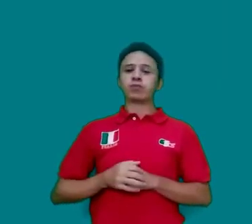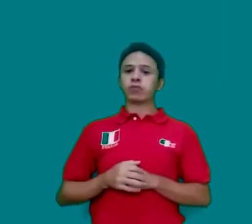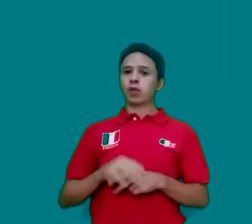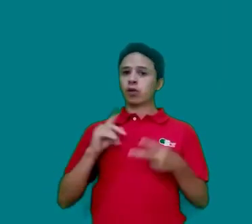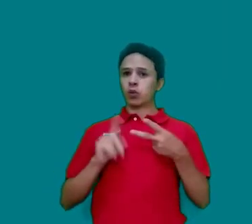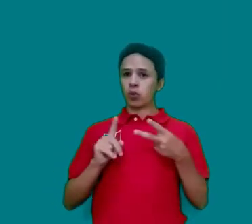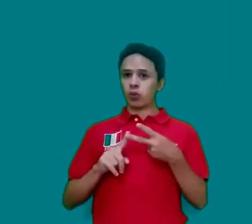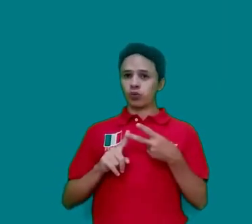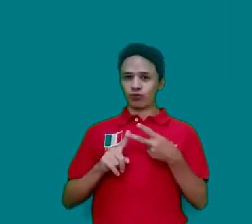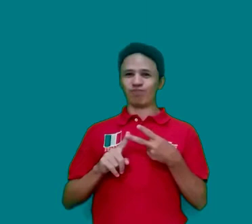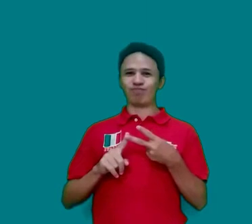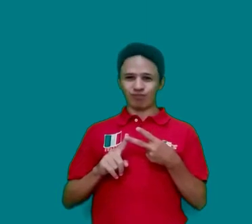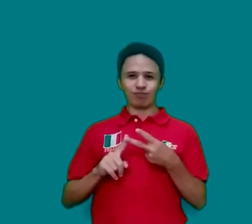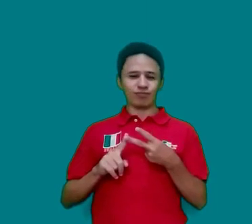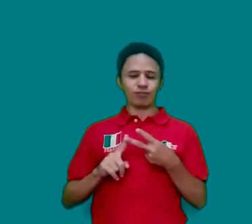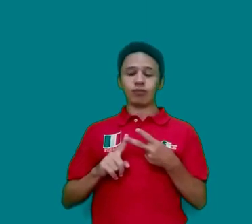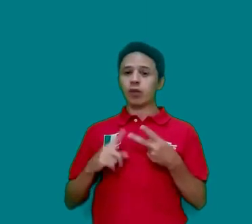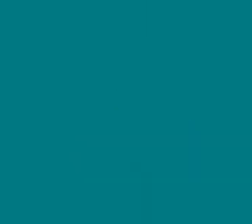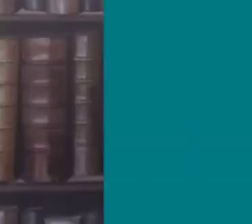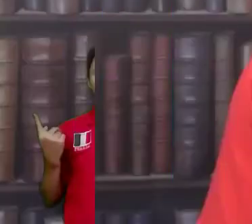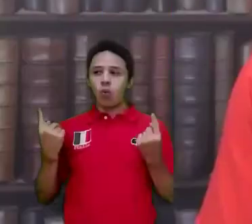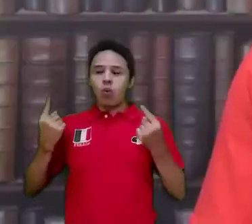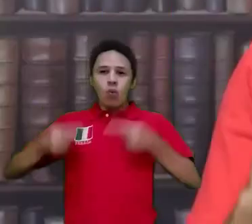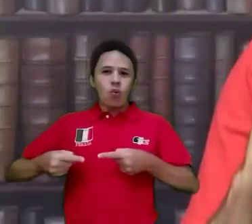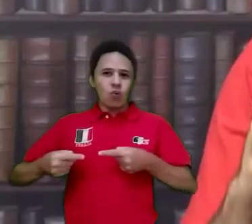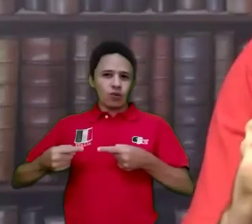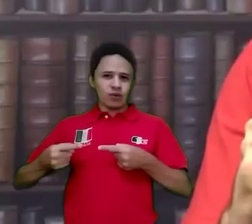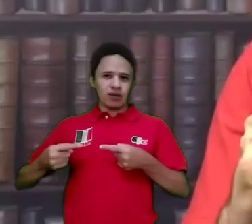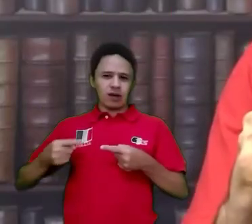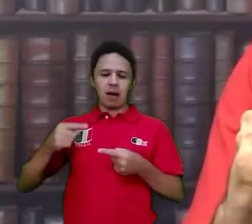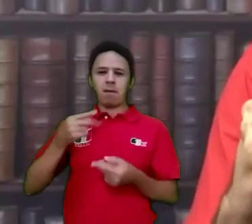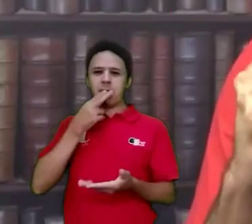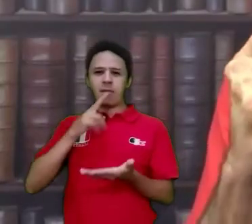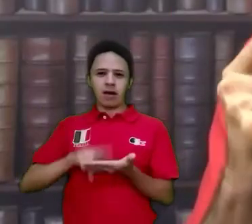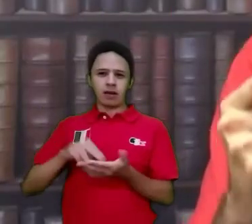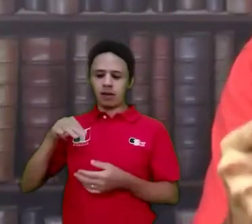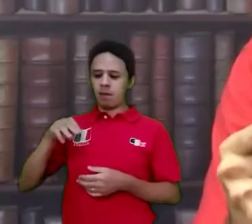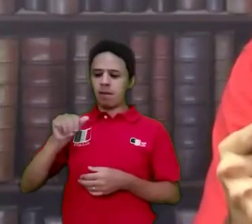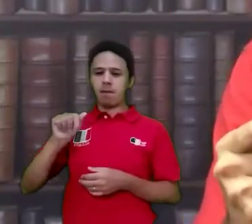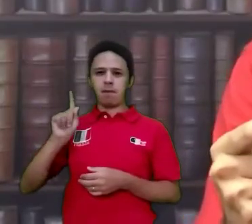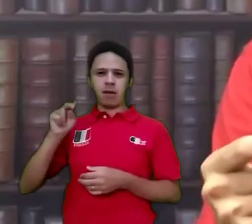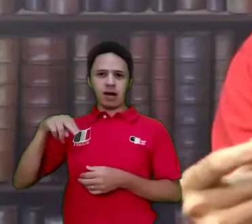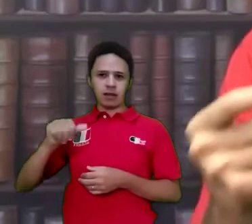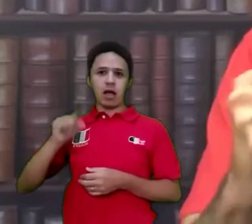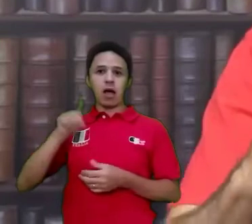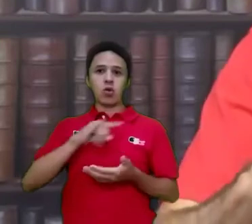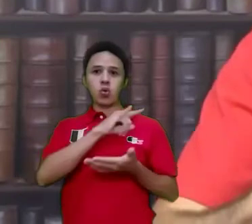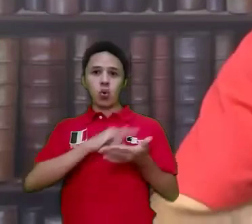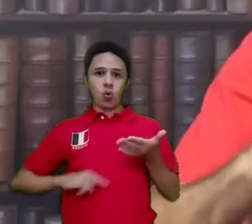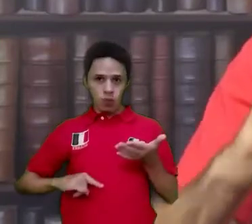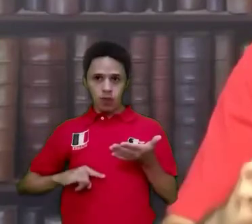motivo, violação à Magna Carta. A Magna Carta era um documento